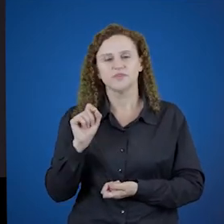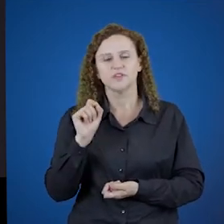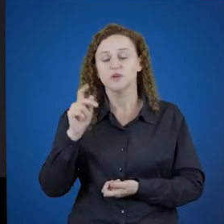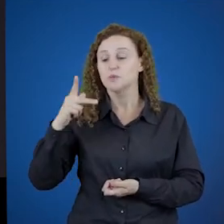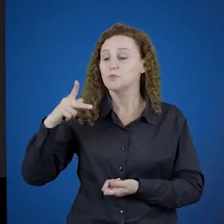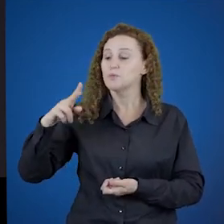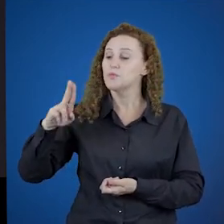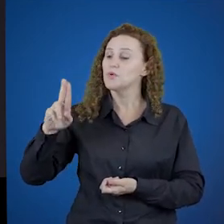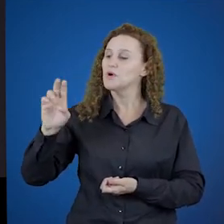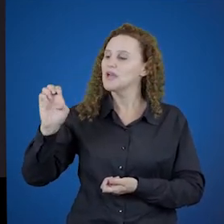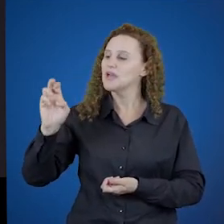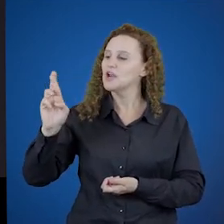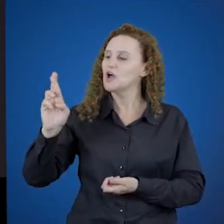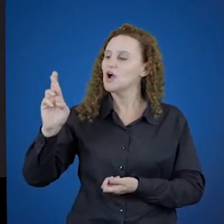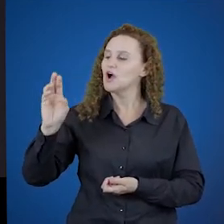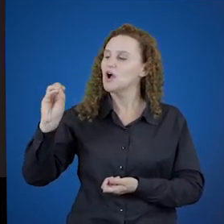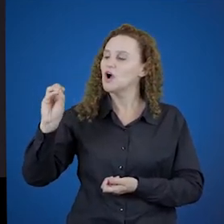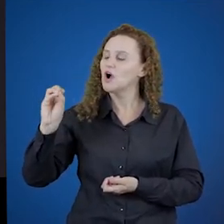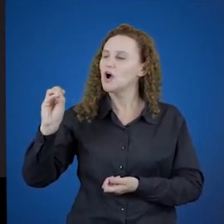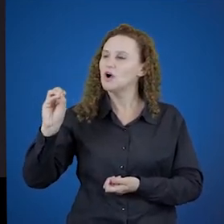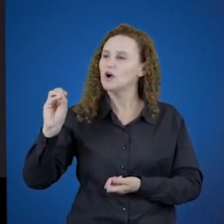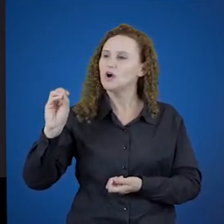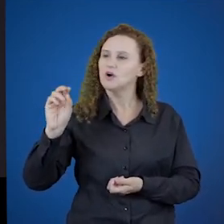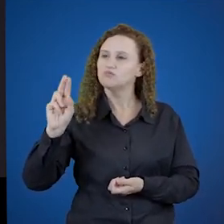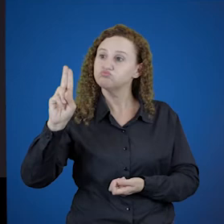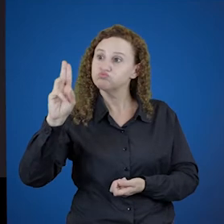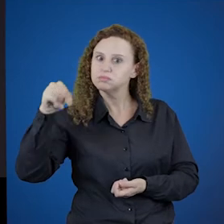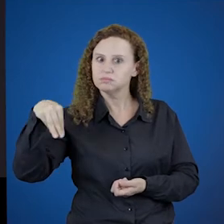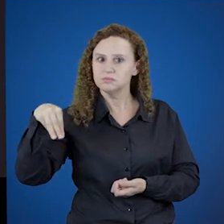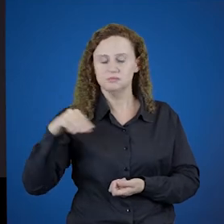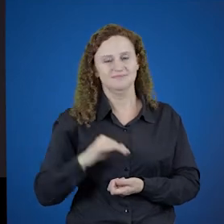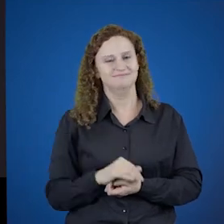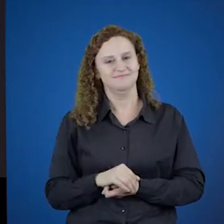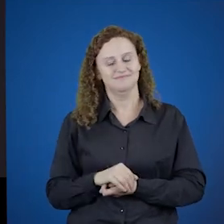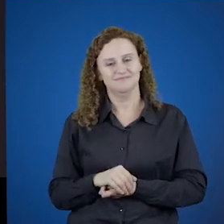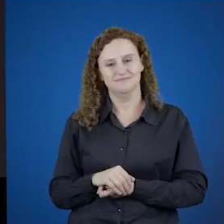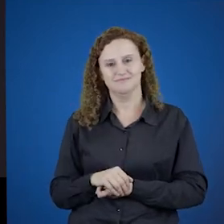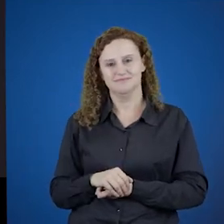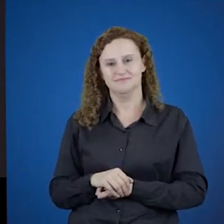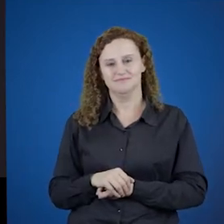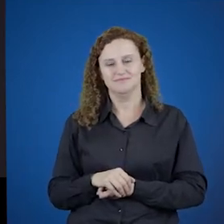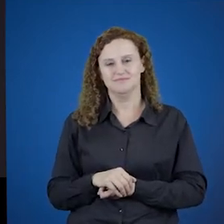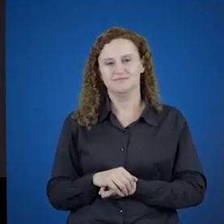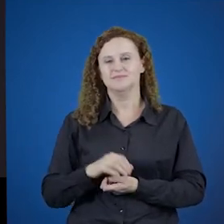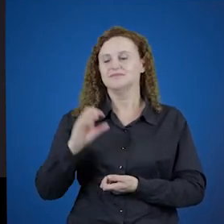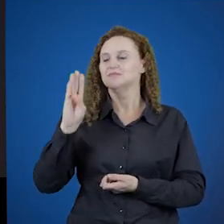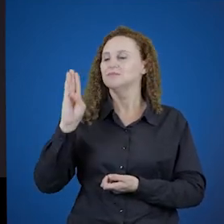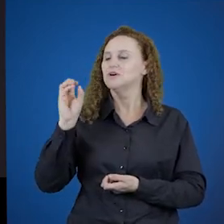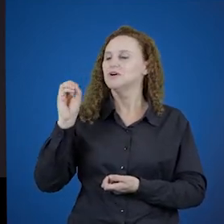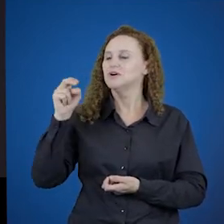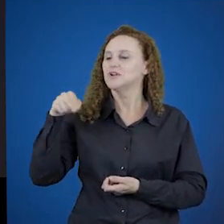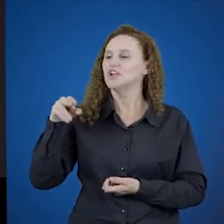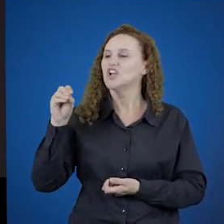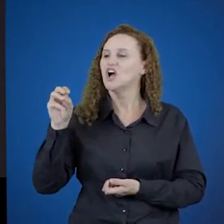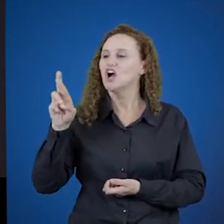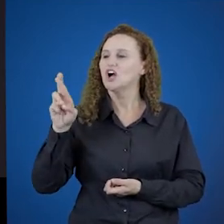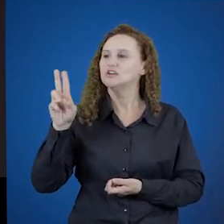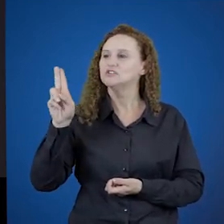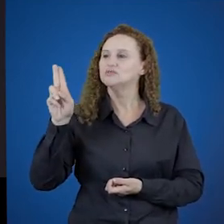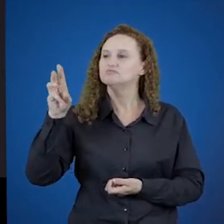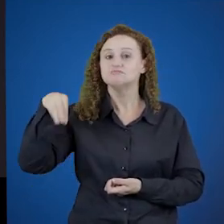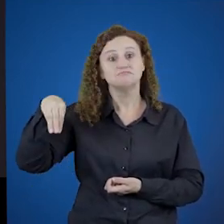puerorum o puerorum o Boro